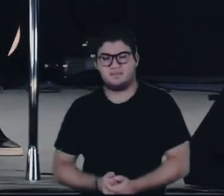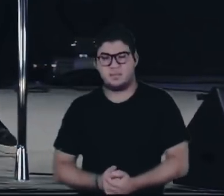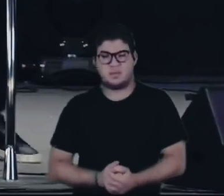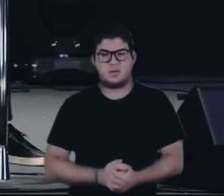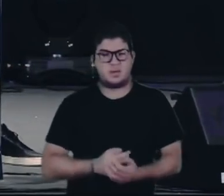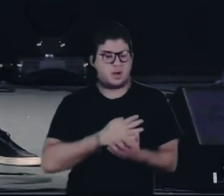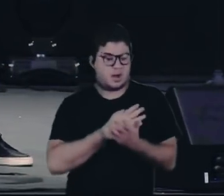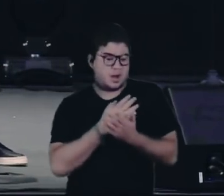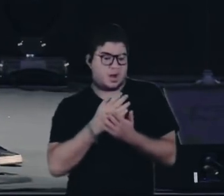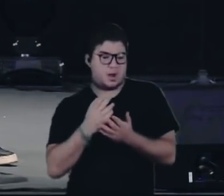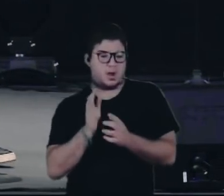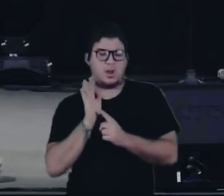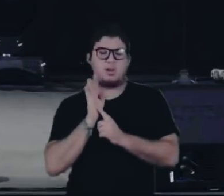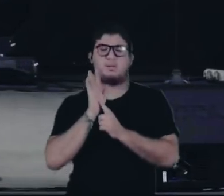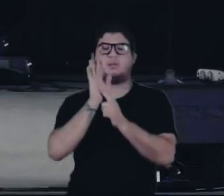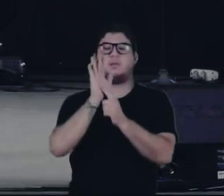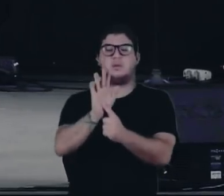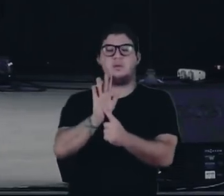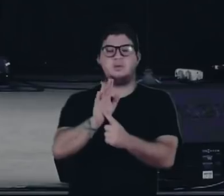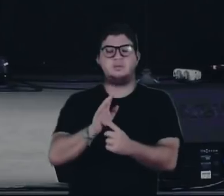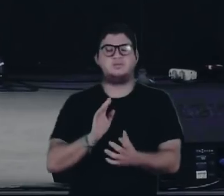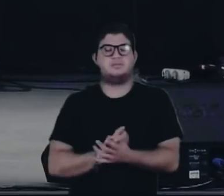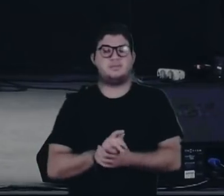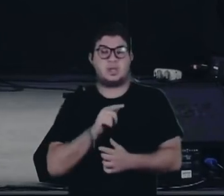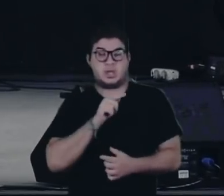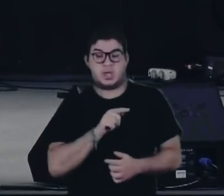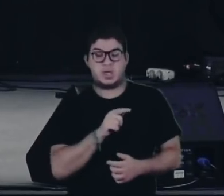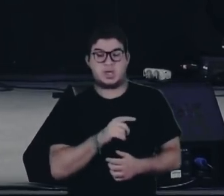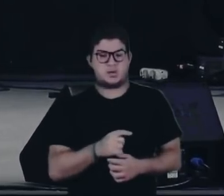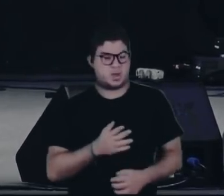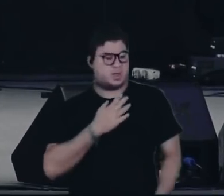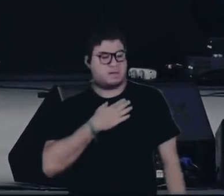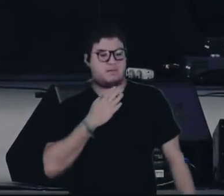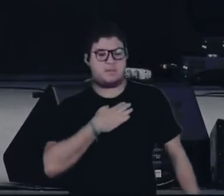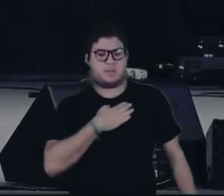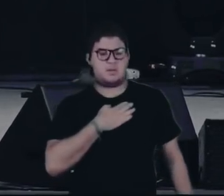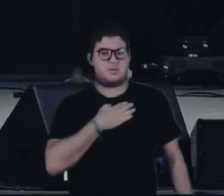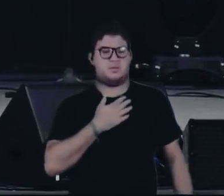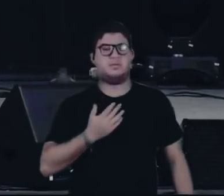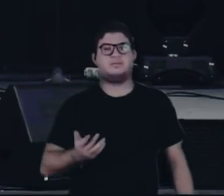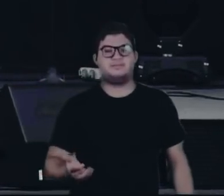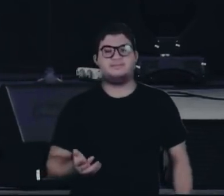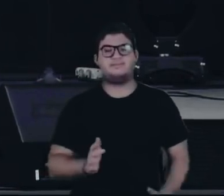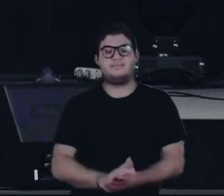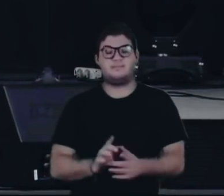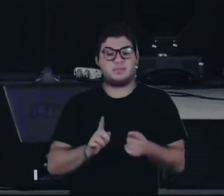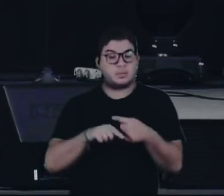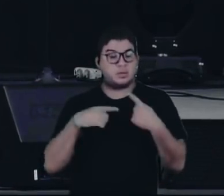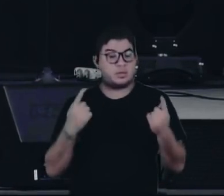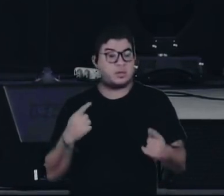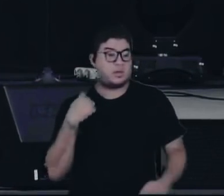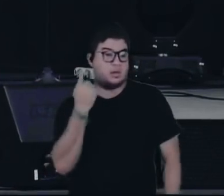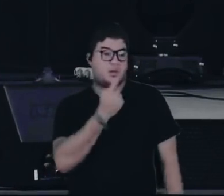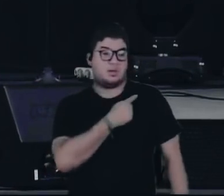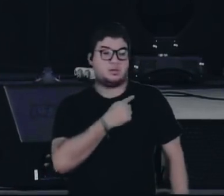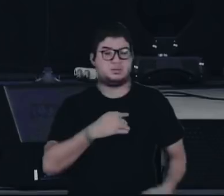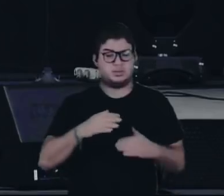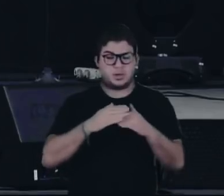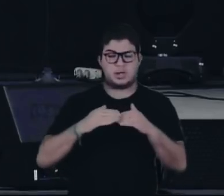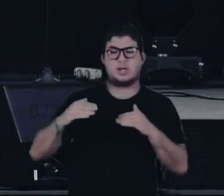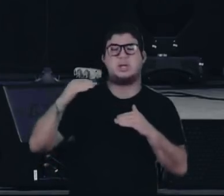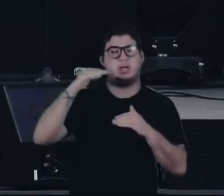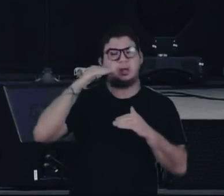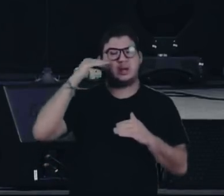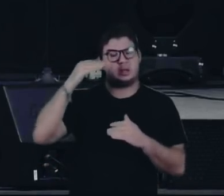ela já começa a mostrar que aquilo é dela. Mas a gente foi criado e